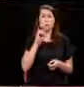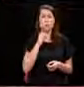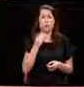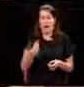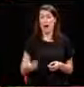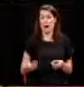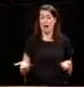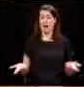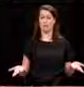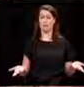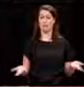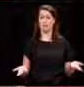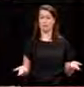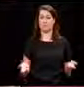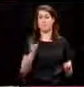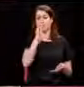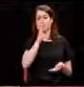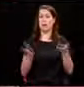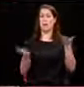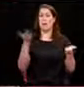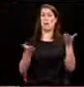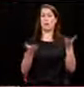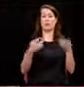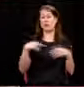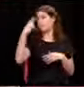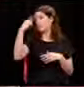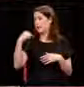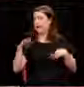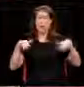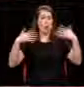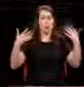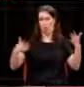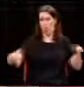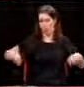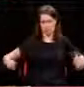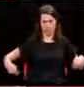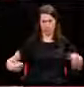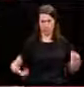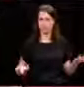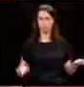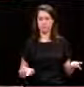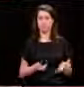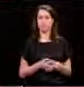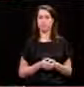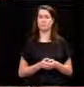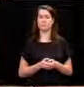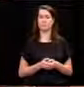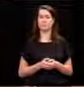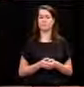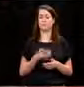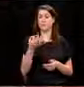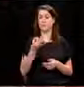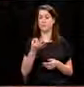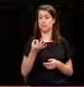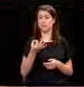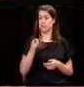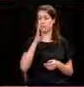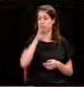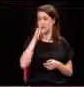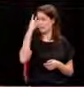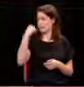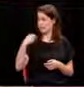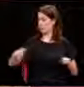comparado com outro tipo de deficiência, como o invisual e outros, não é? Deficientes motores, etc. Porque são coisas mais perceptíveis, portanto a